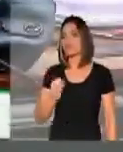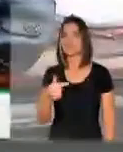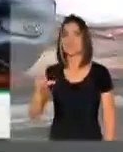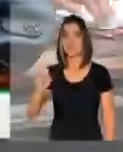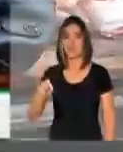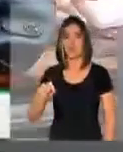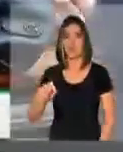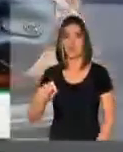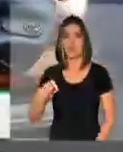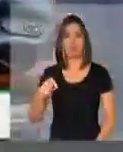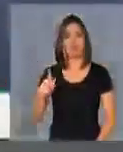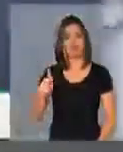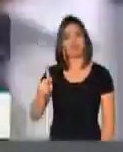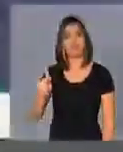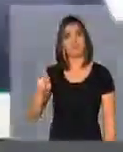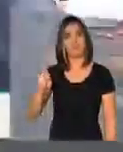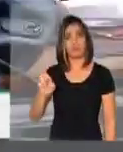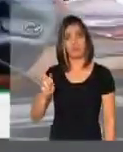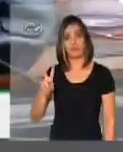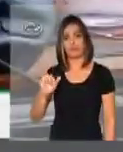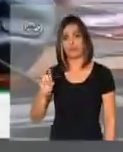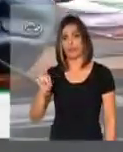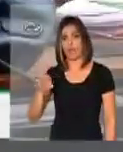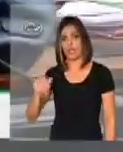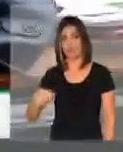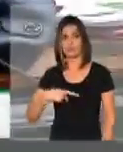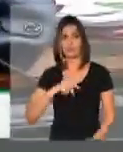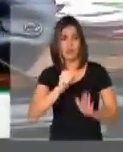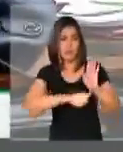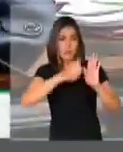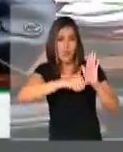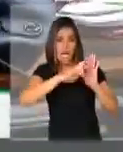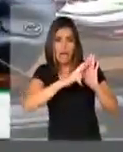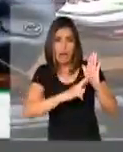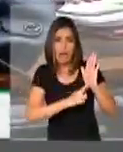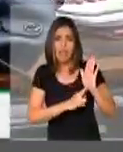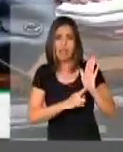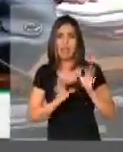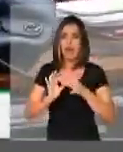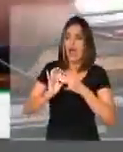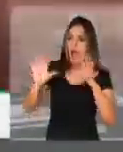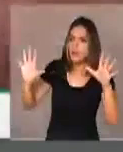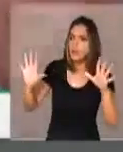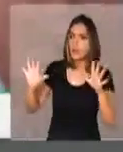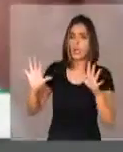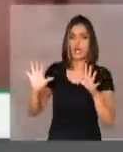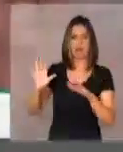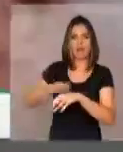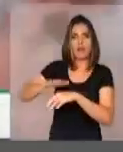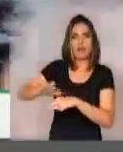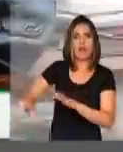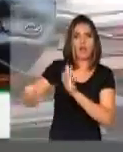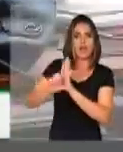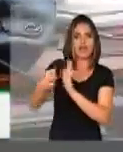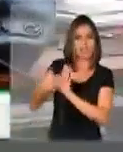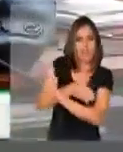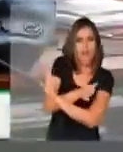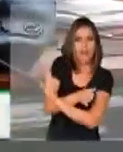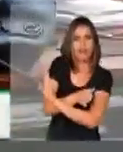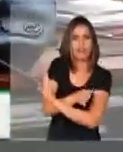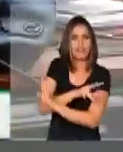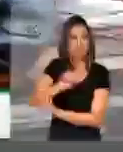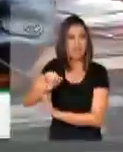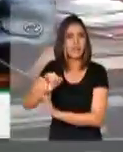Previdência. Portanto, nós não precisamos de modificar as regras para dar autonomia para que em legislação